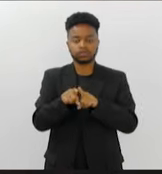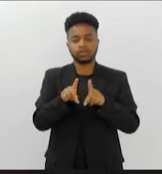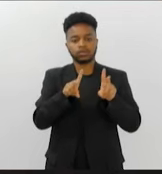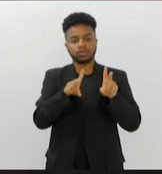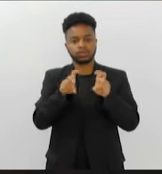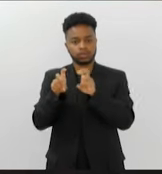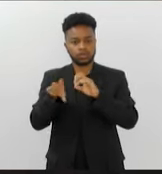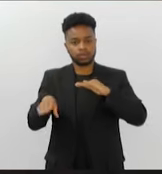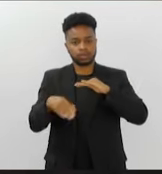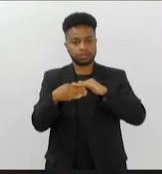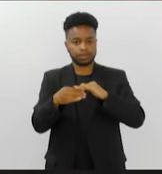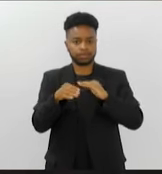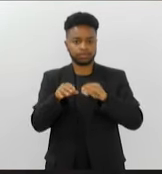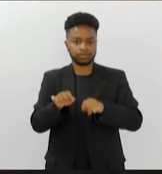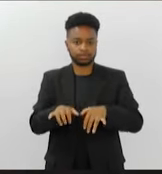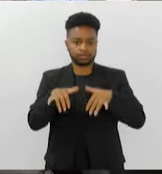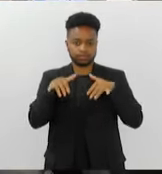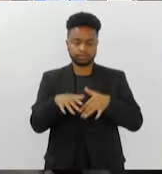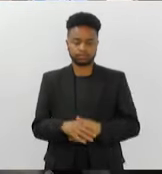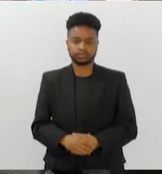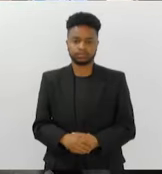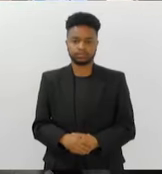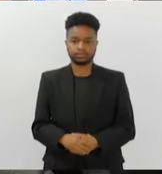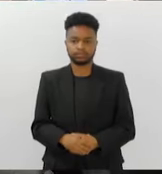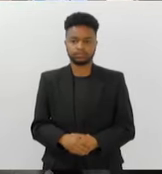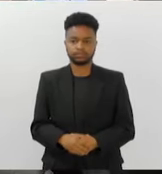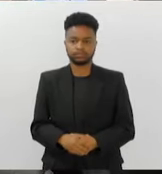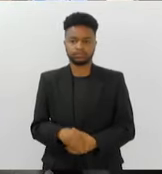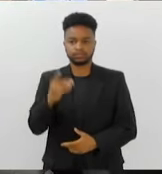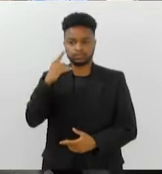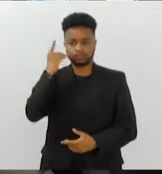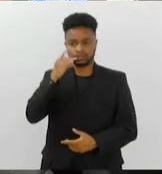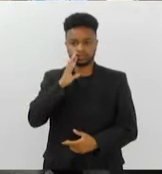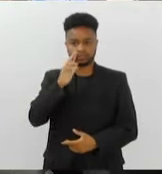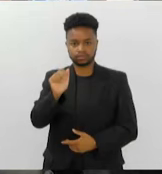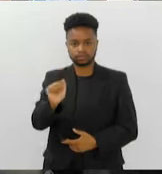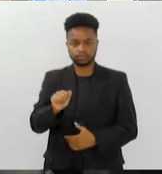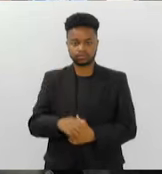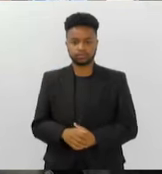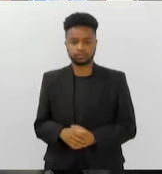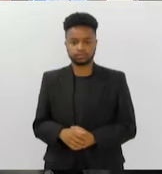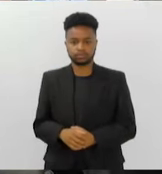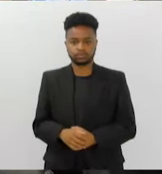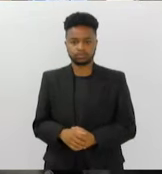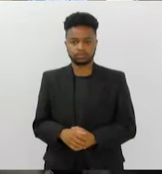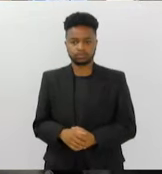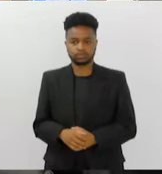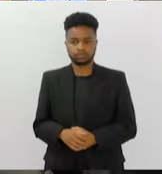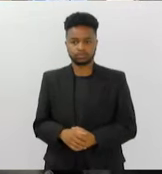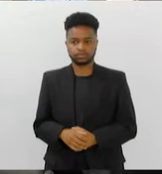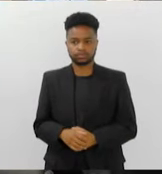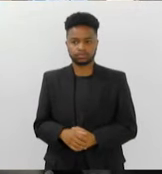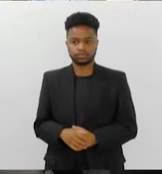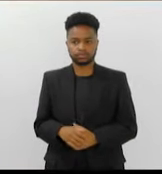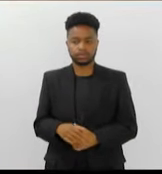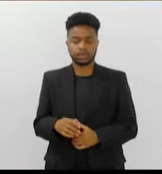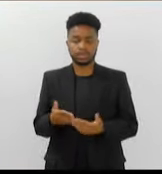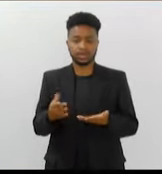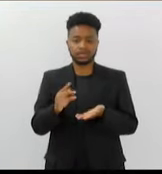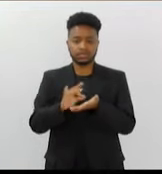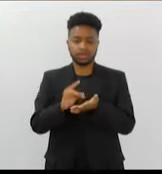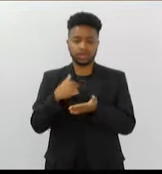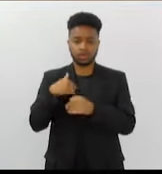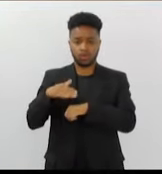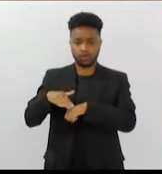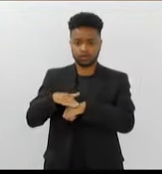emendas de plenário. Deputado Amorim, a CCJ vai modificar? Na verdade, eu estava conversando